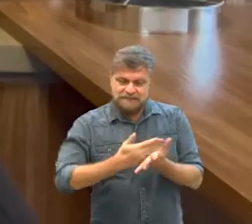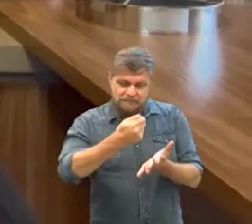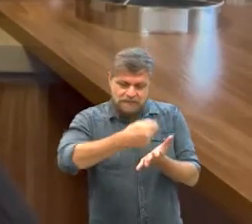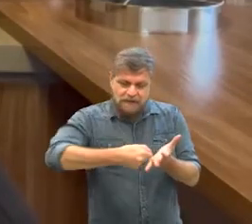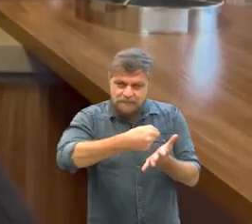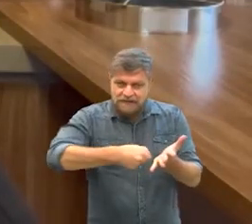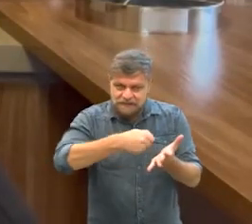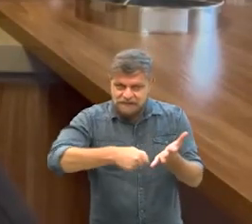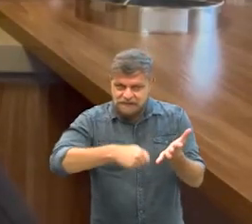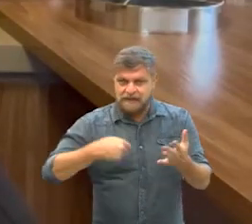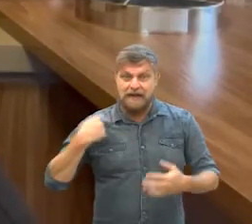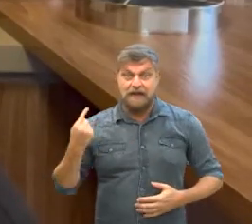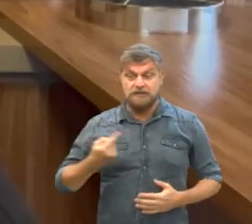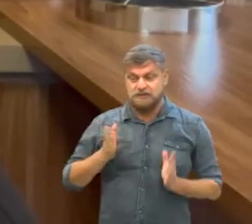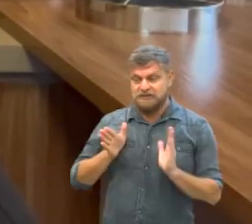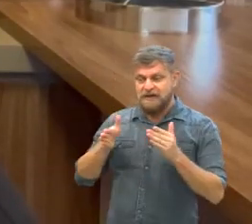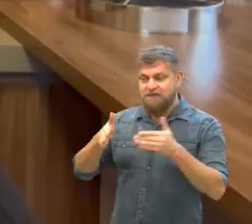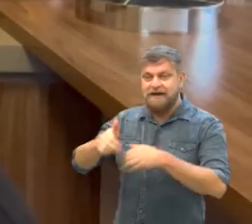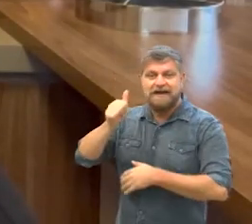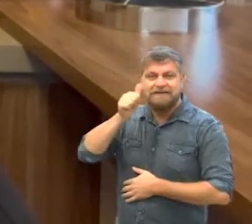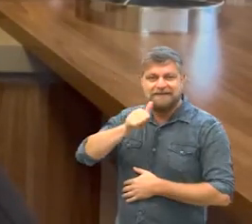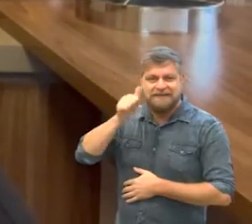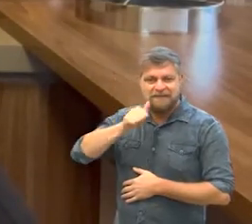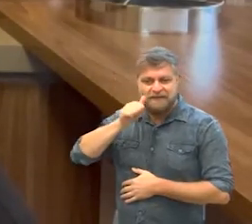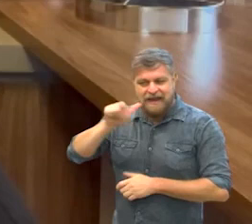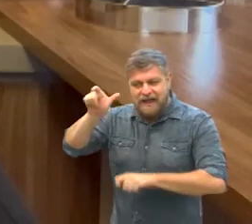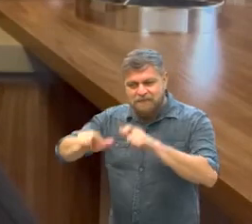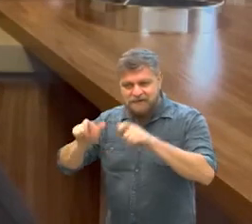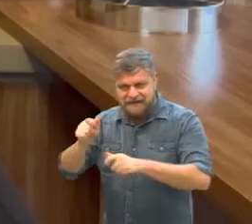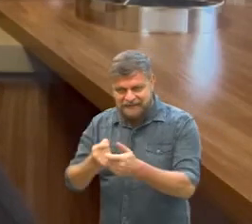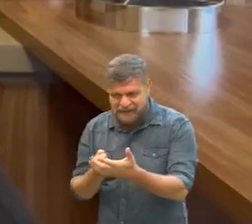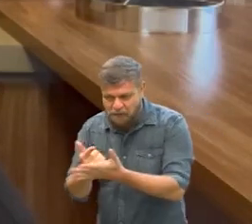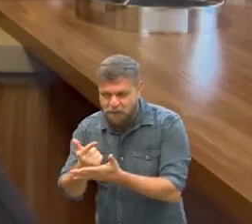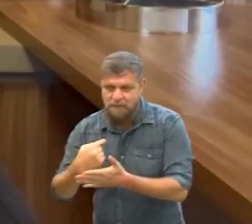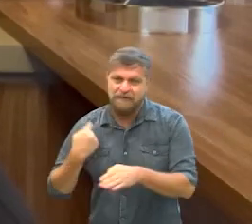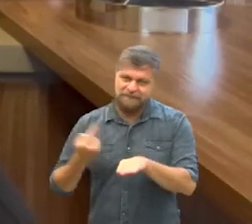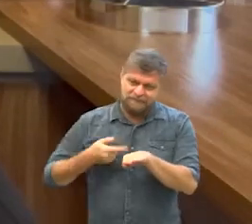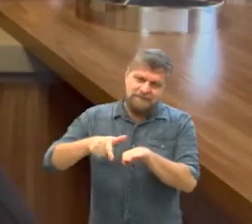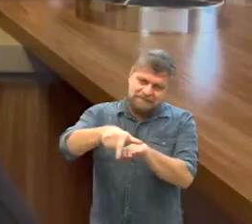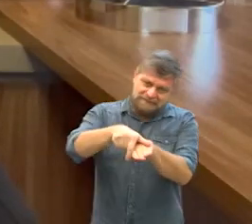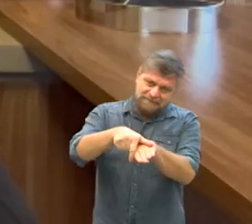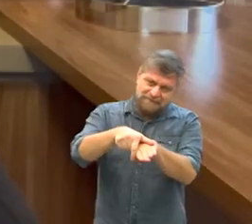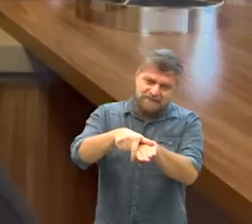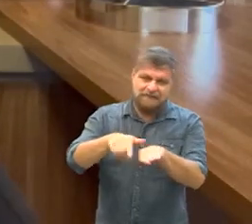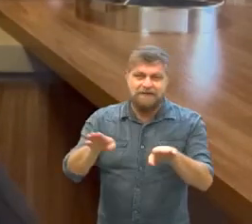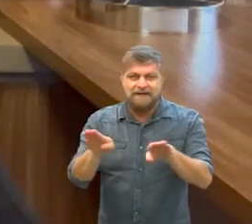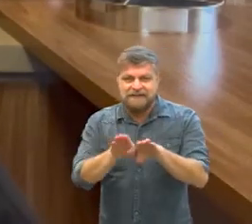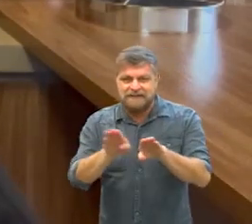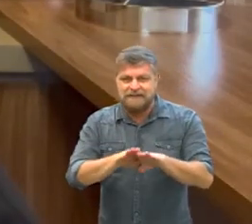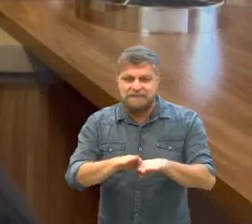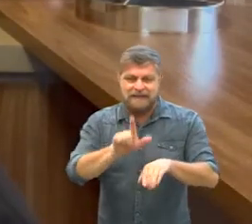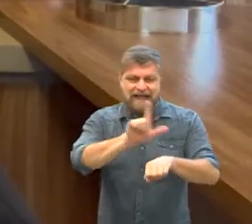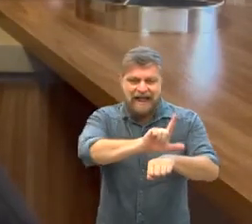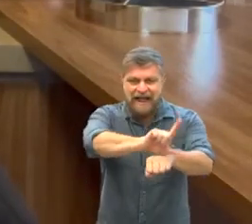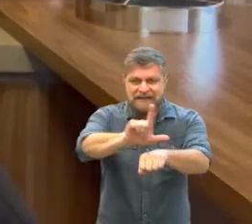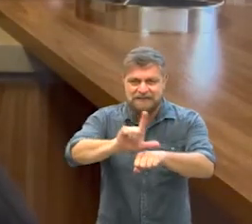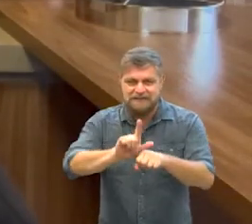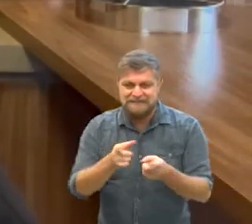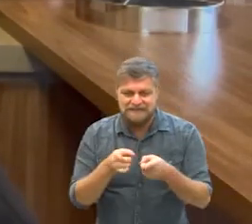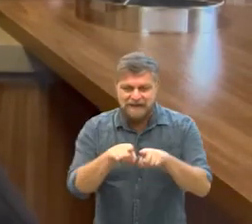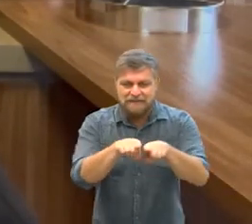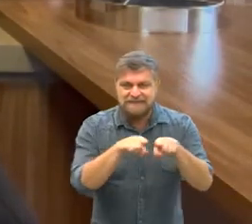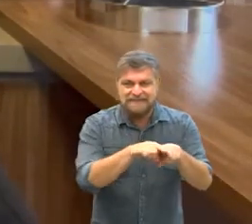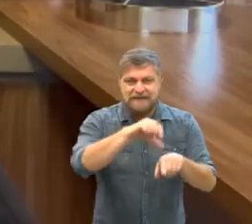Nossa empresa é uma empresa 100% voltada para a mulher. Tanto a nossa consumidora, que usa nossos sapatos, como as nossas franqueadas,